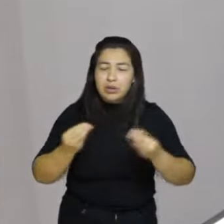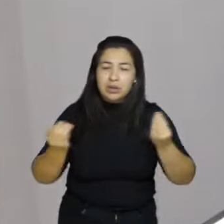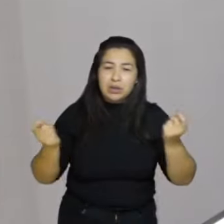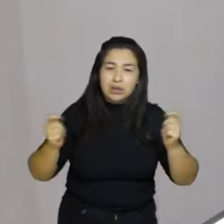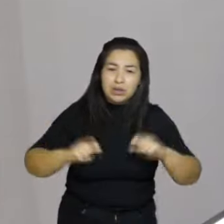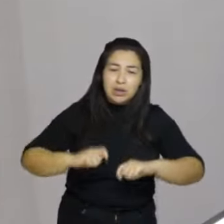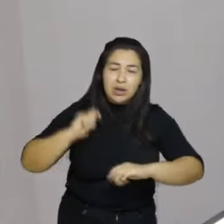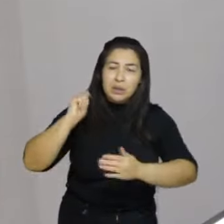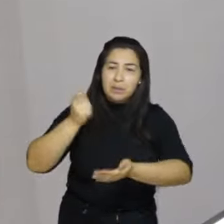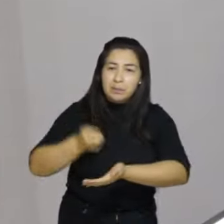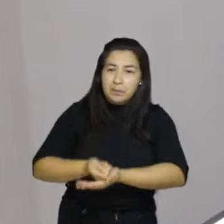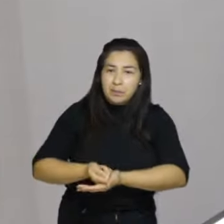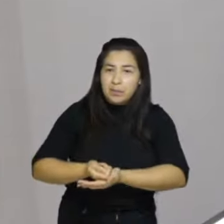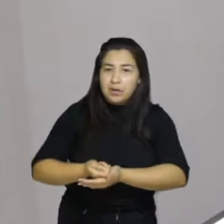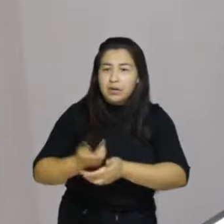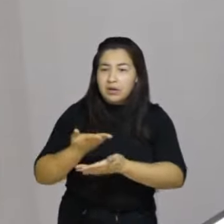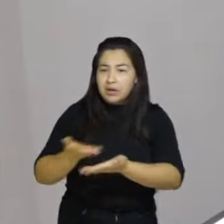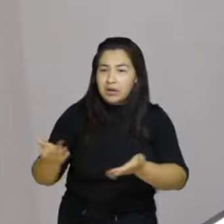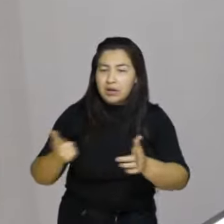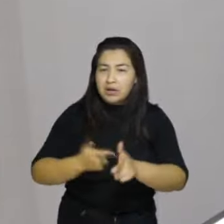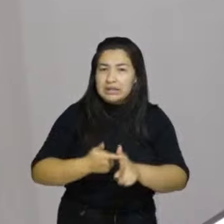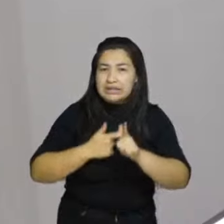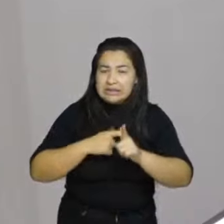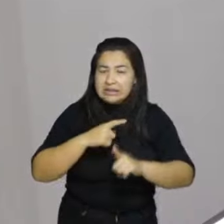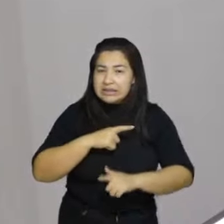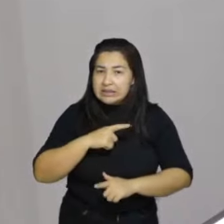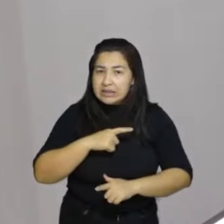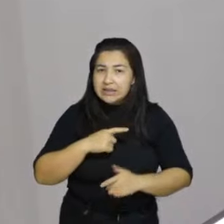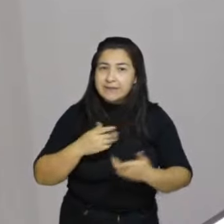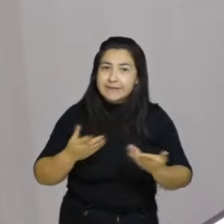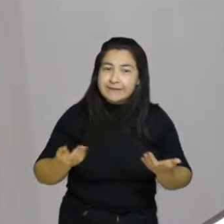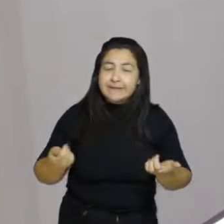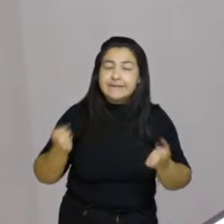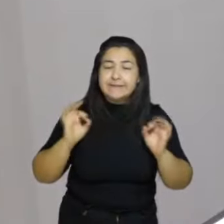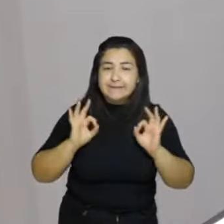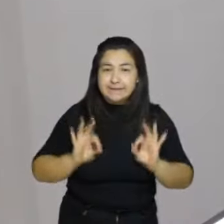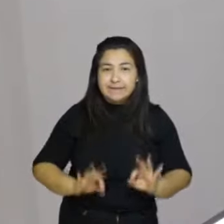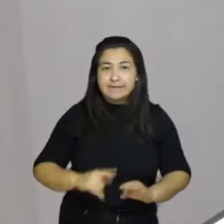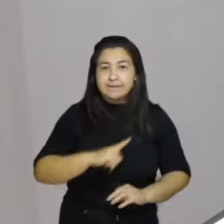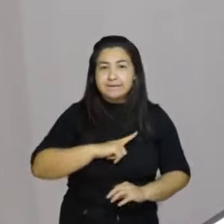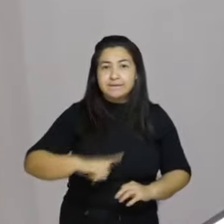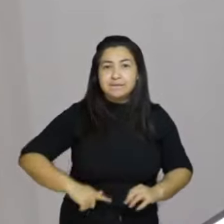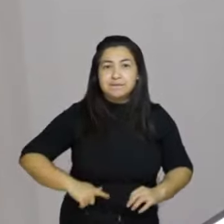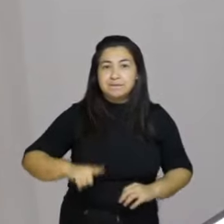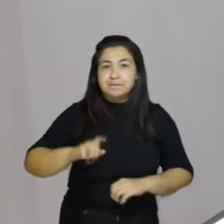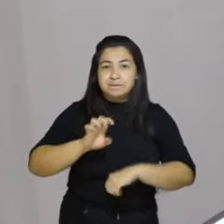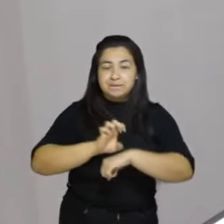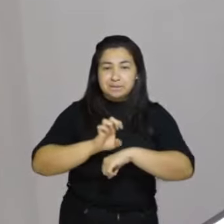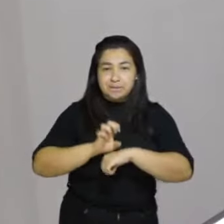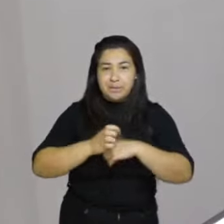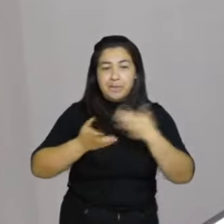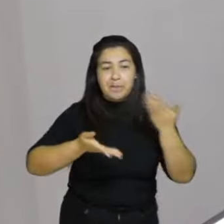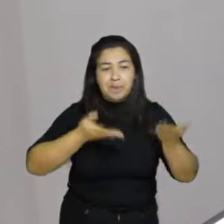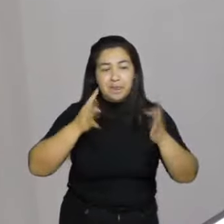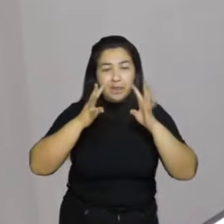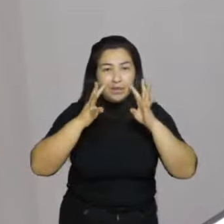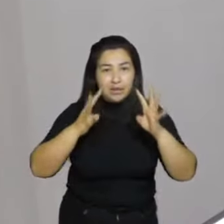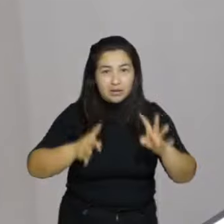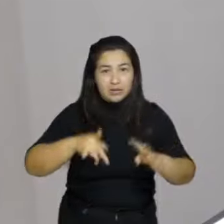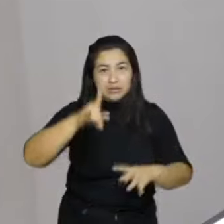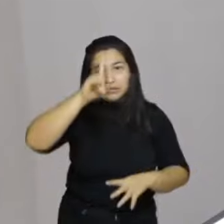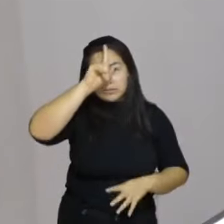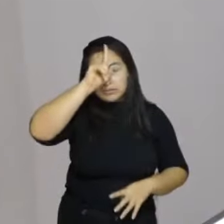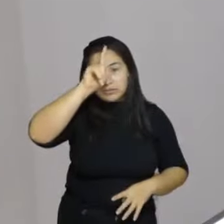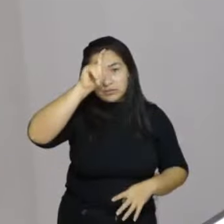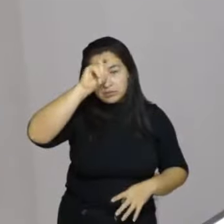eh pendente de outra forma mas com certeza o governo do estado Governador Jorginho Melo que tem um carinho todo especial pelo Hospital Pequeno